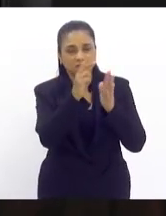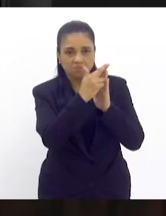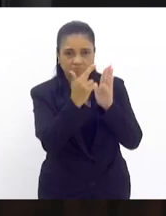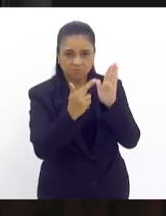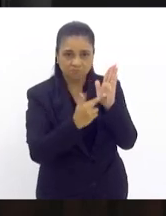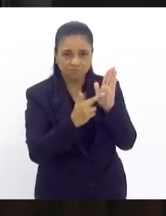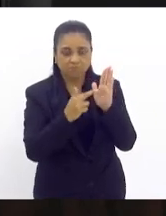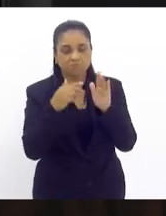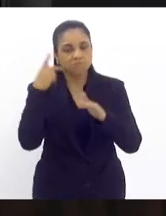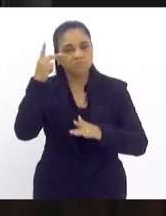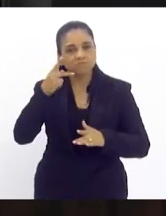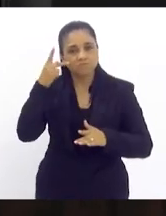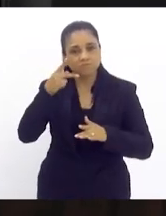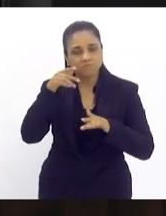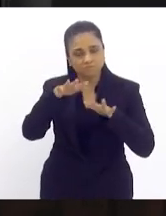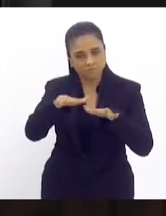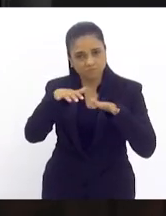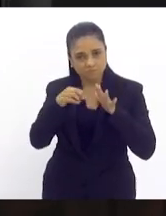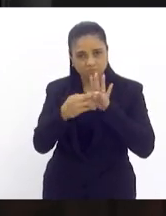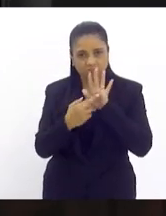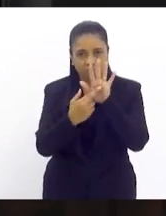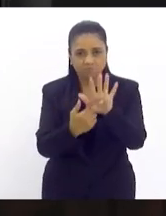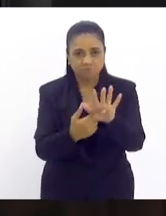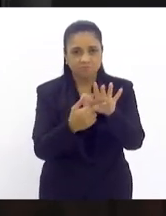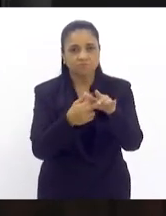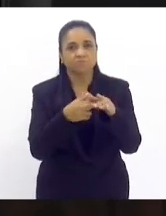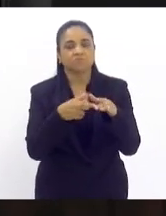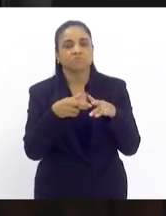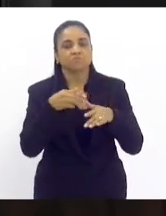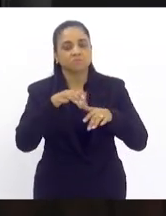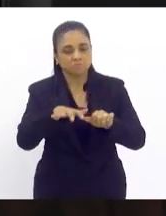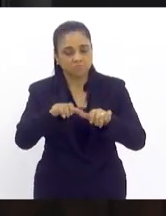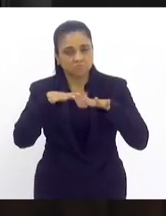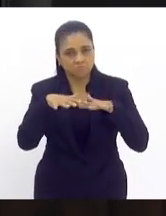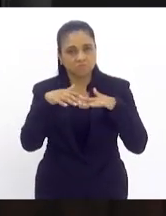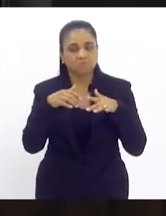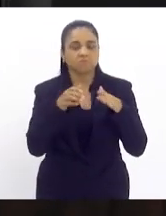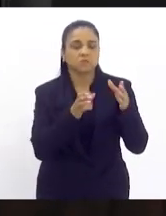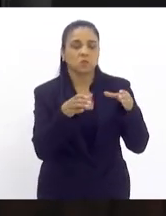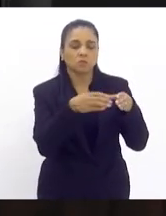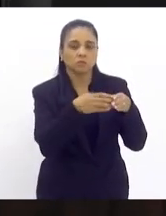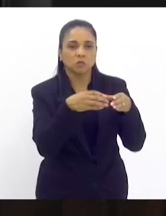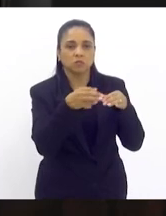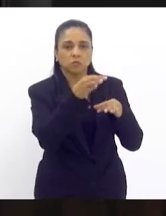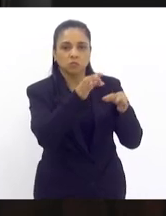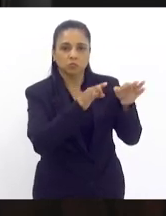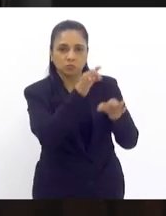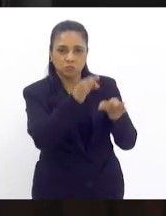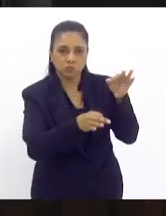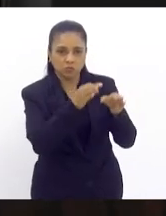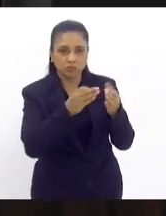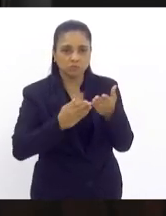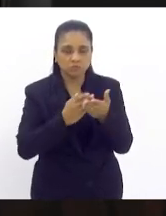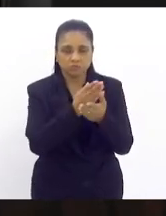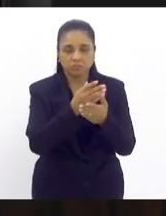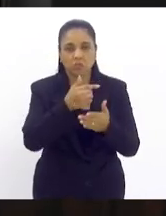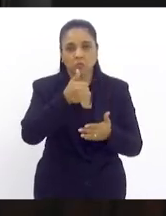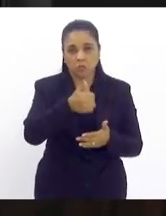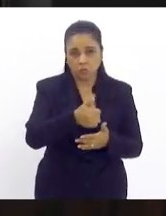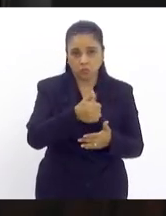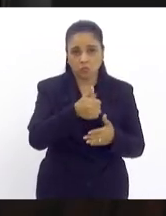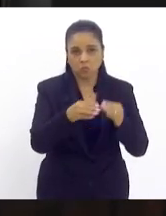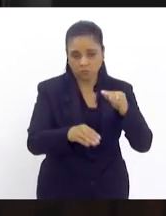parlamentares. Pareceres às emendas de plenário das comissões de Constituição e Justiça. Favorável às emendas 1,